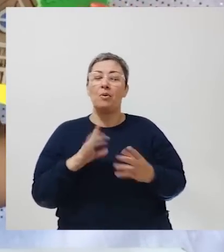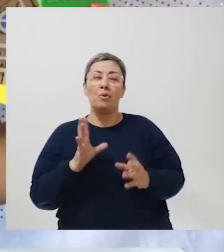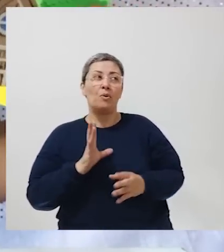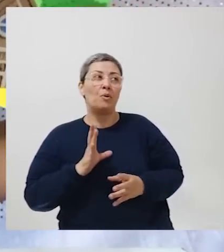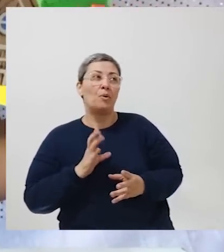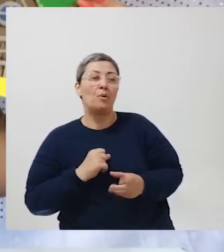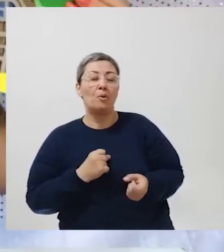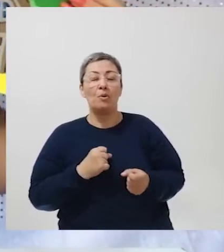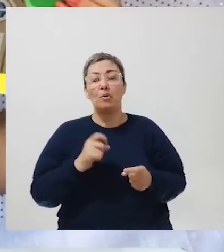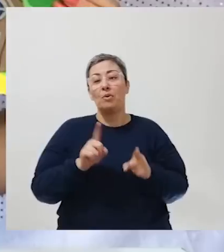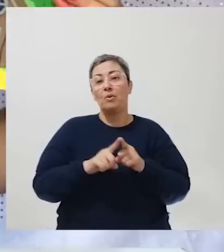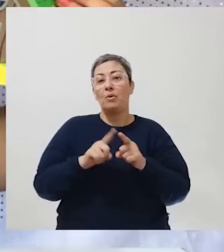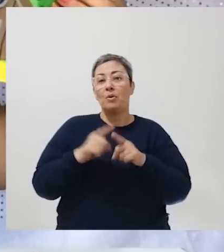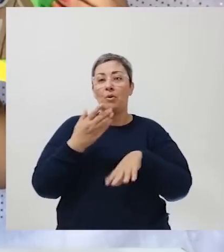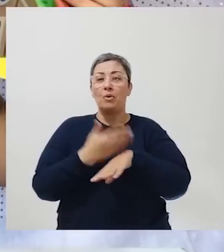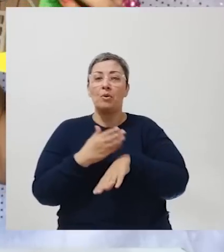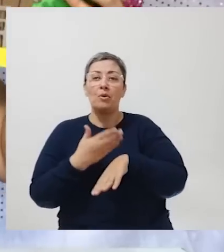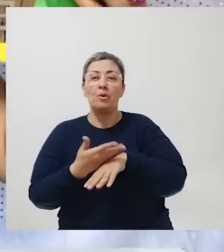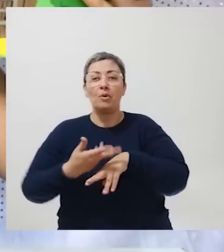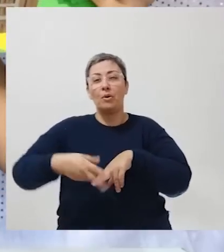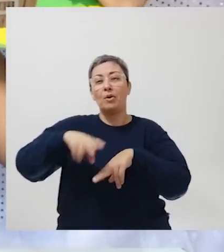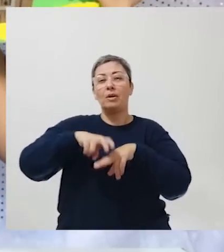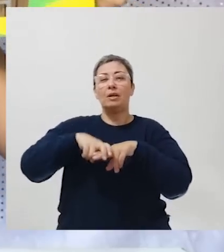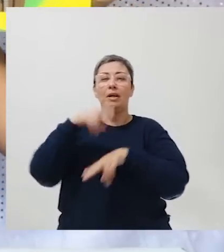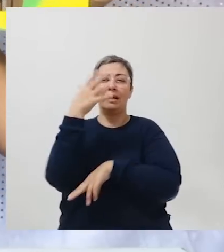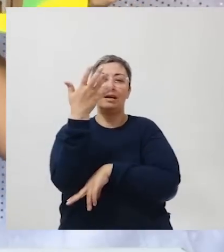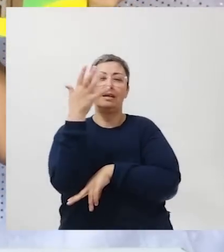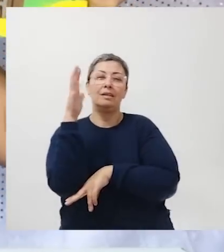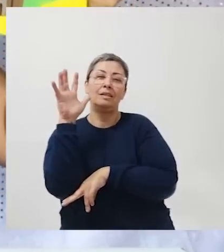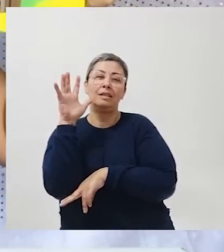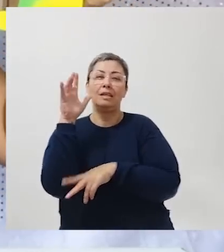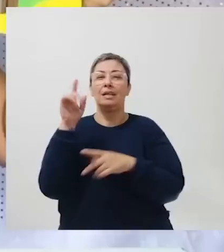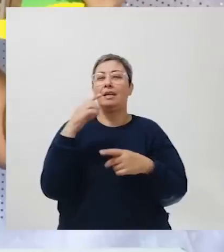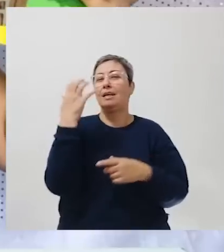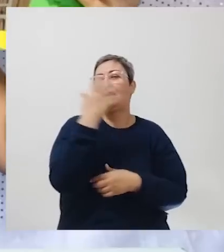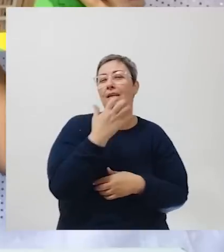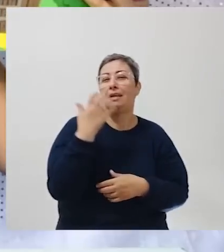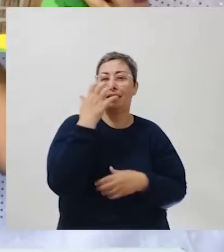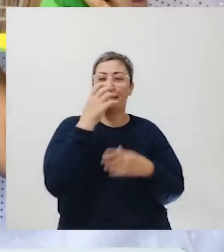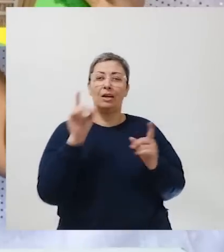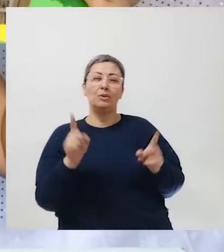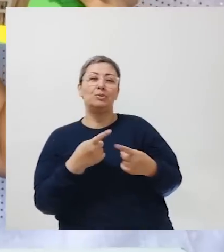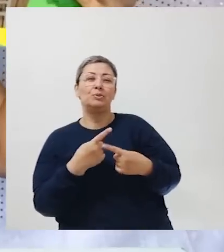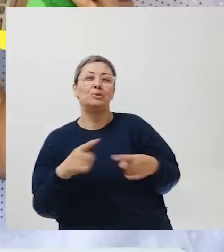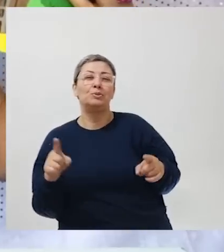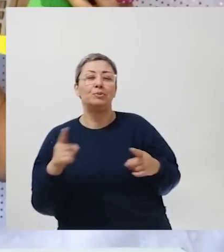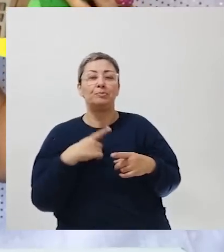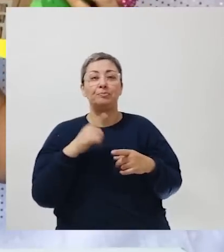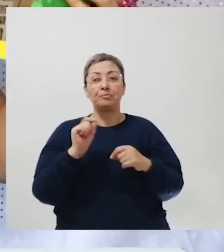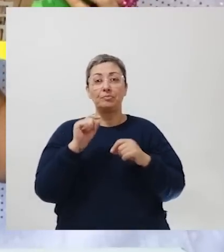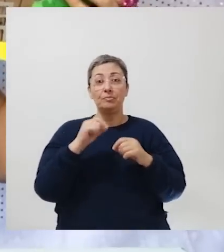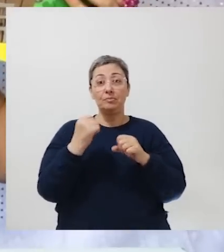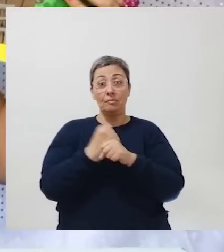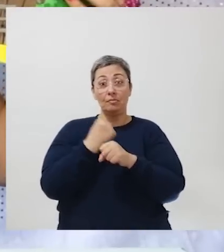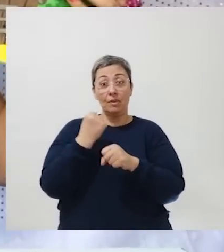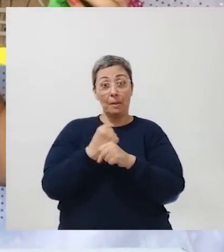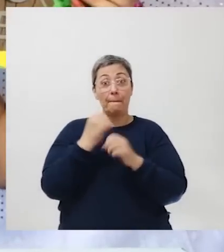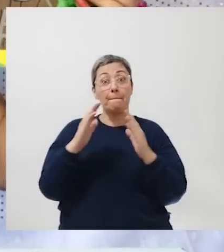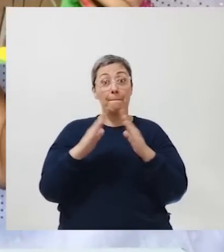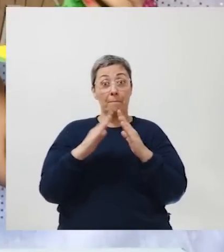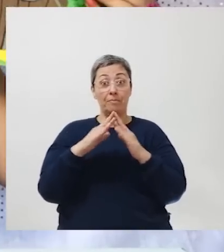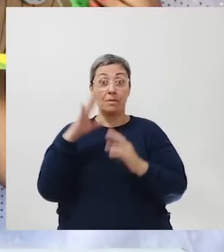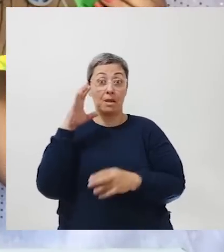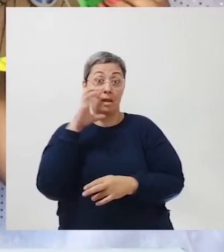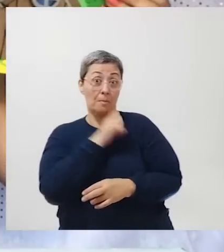de ficar sentado embaixo de uma árvore, cantando e tocando. Então ele construiu também a sua casa